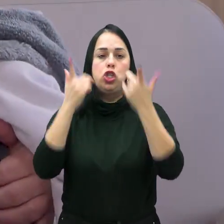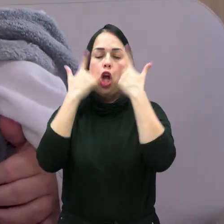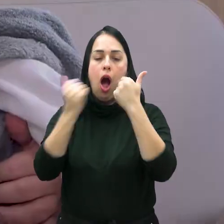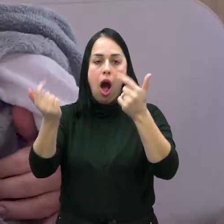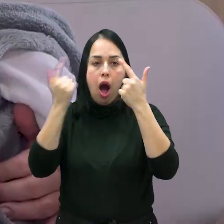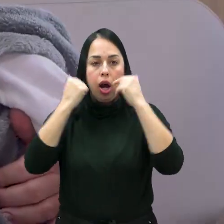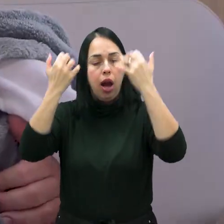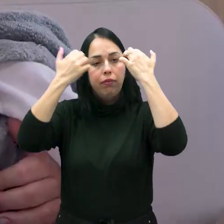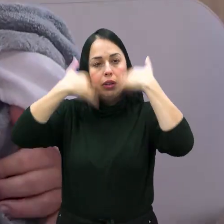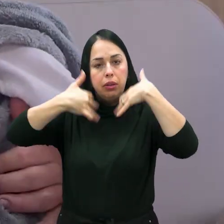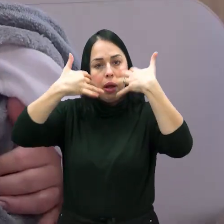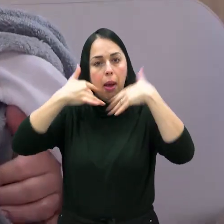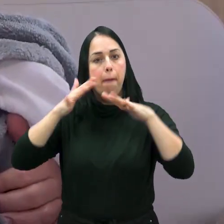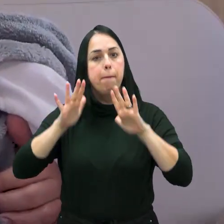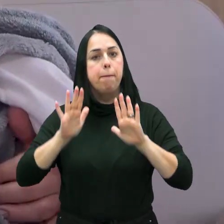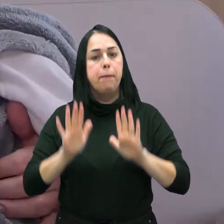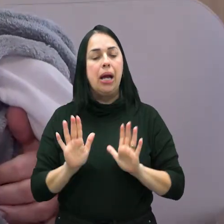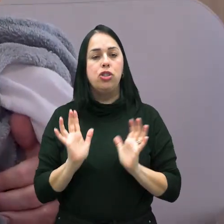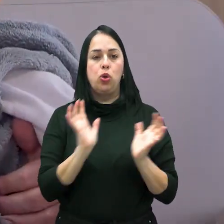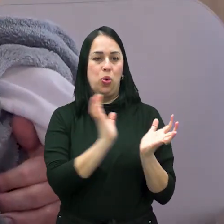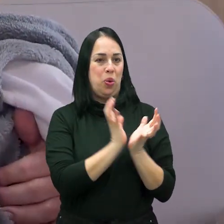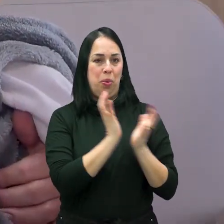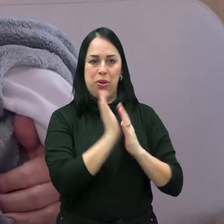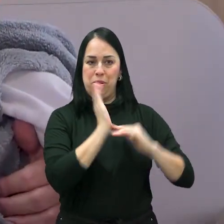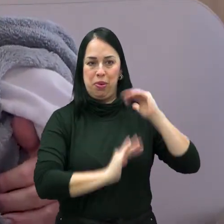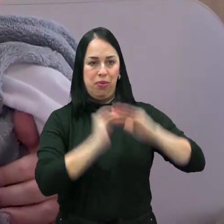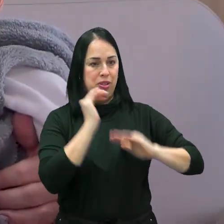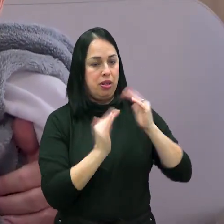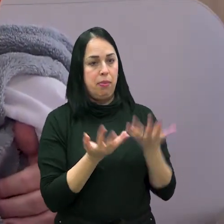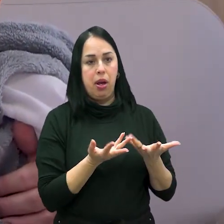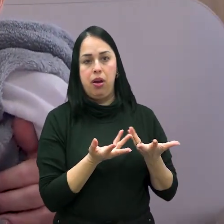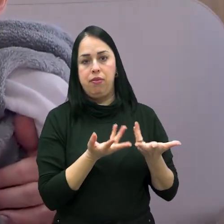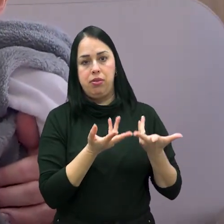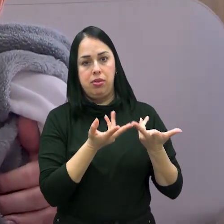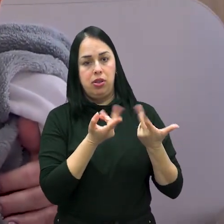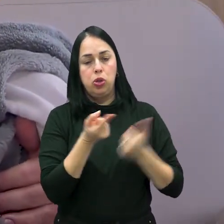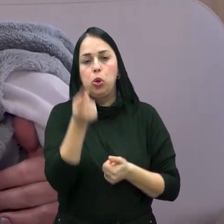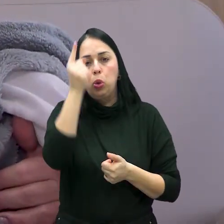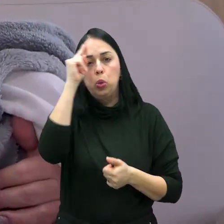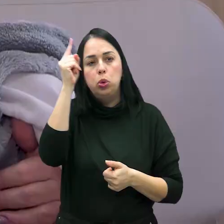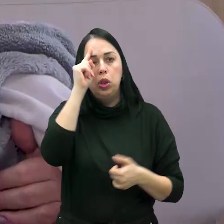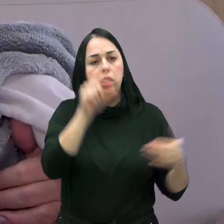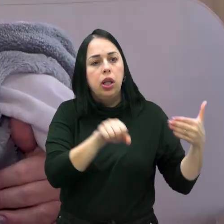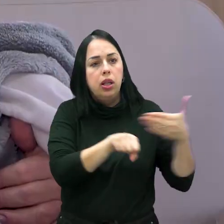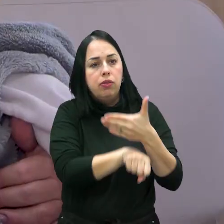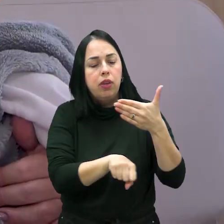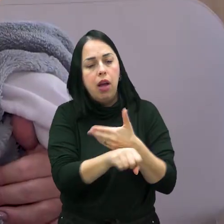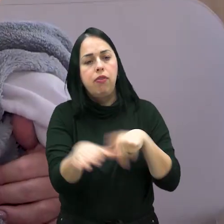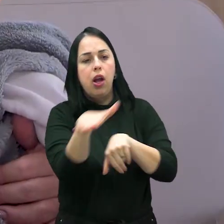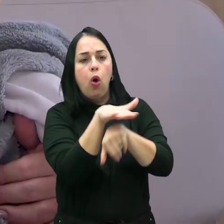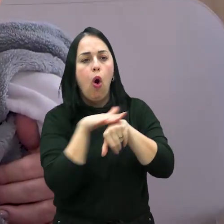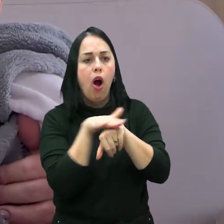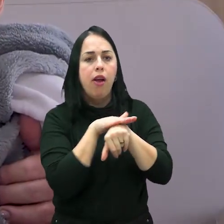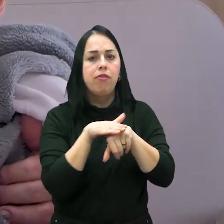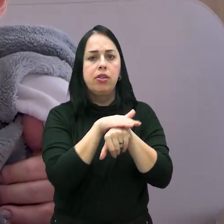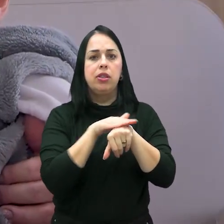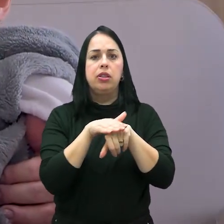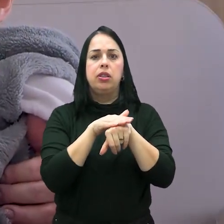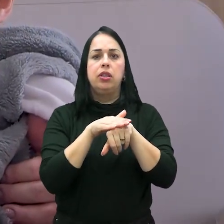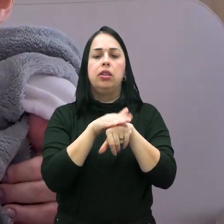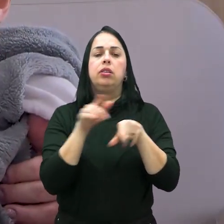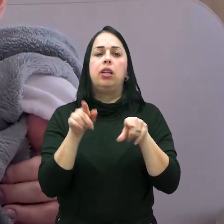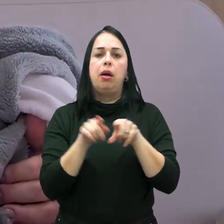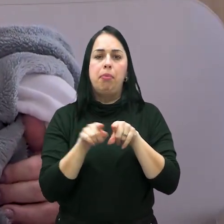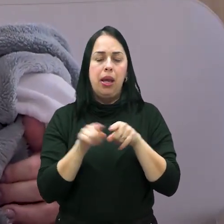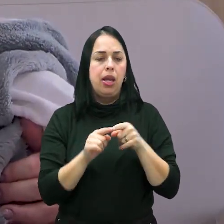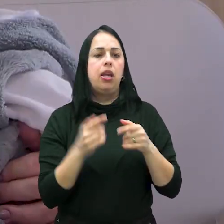Emocionalmente, então, eu chorava o tempo todo. Mas a equipe aqui, nossa, é excelente. Todo dia eles entravam no quarto, conversavam. Eu